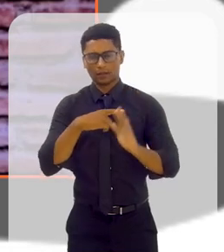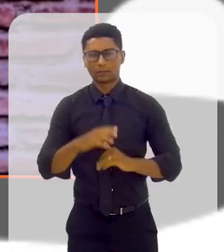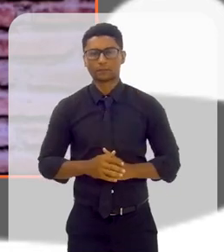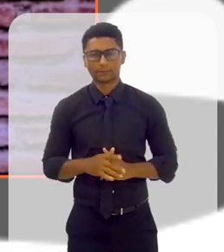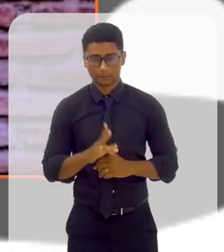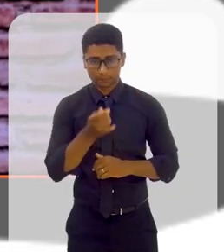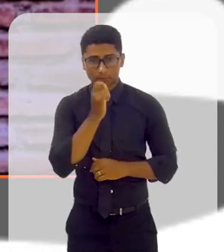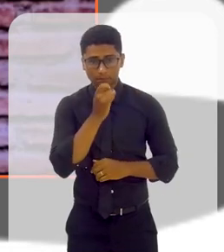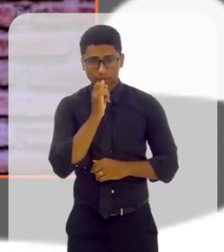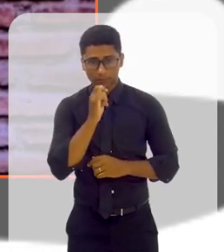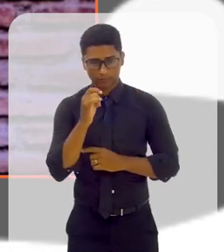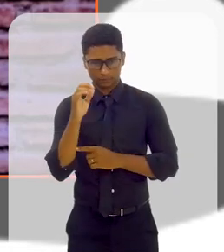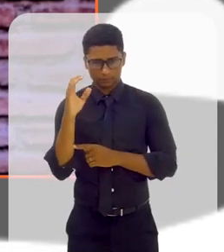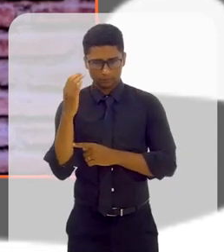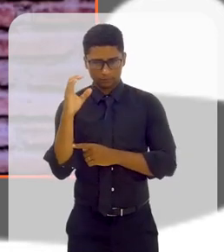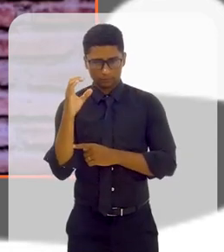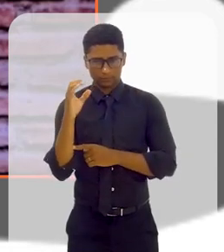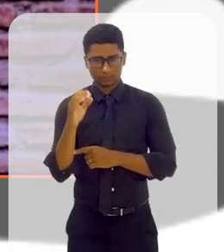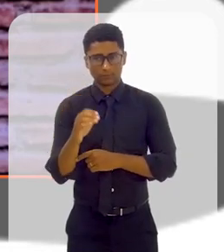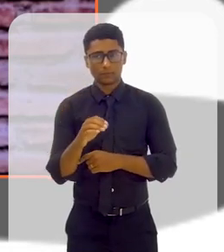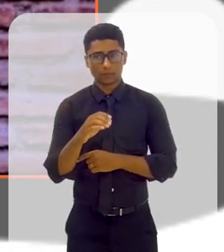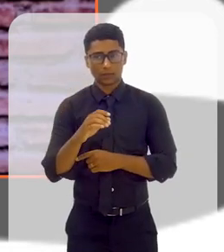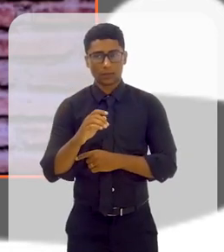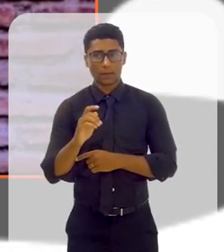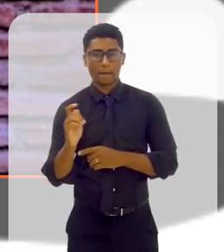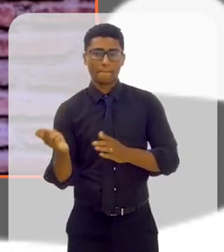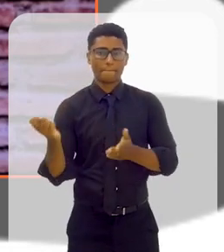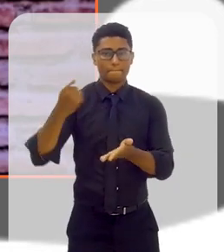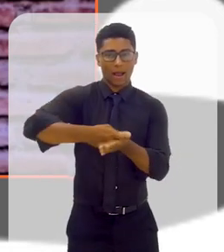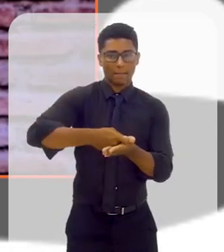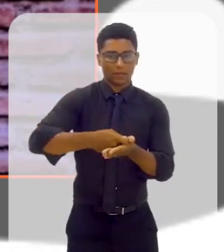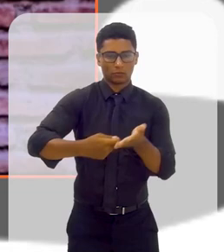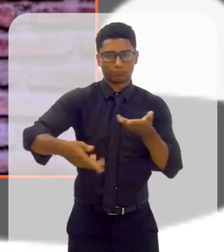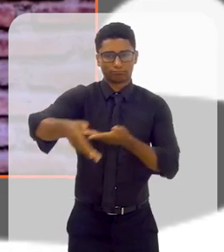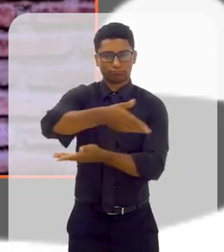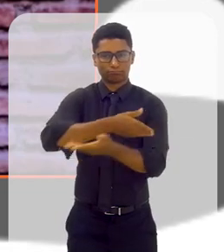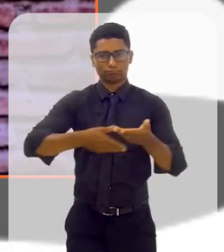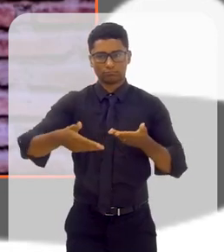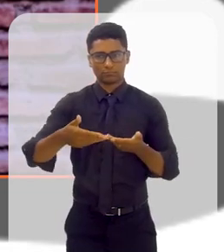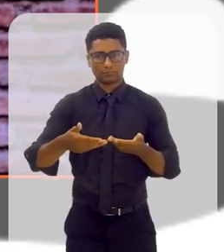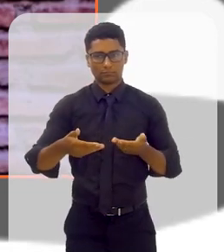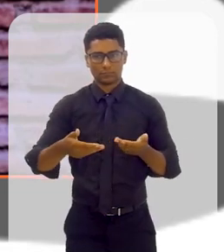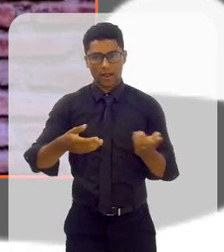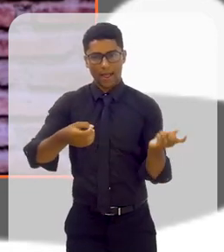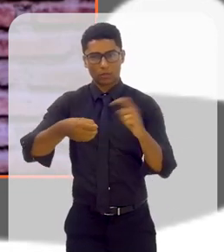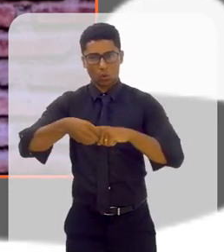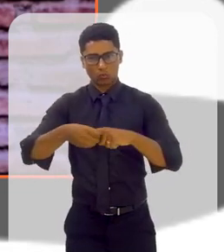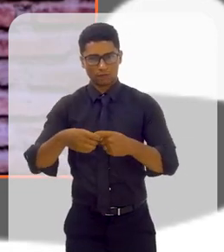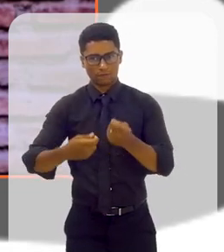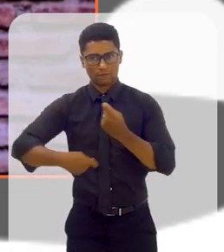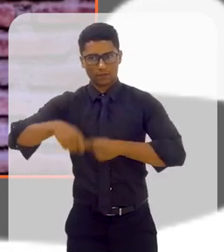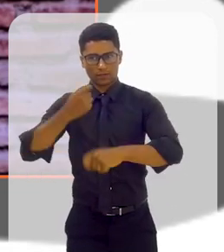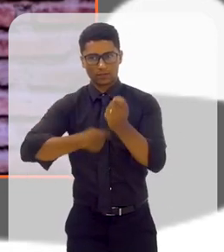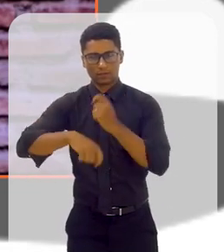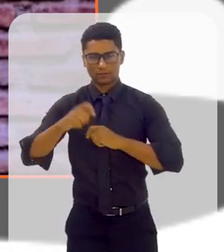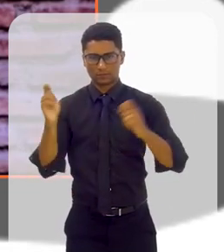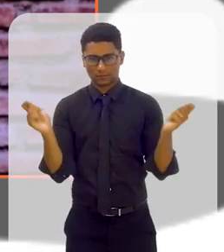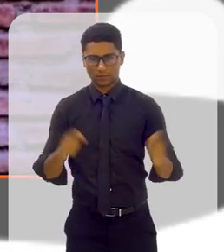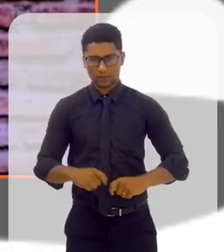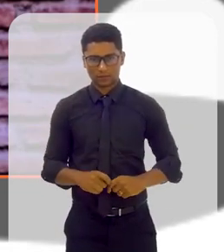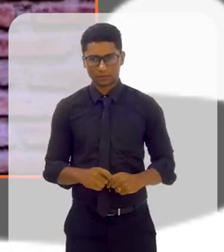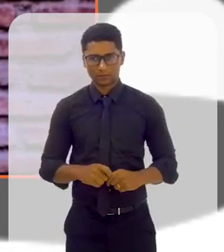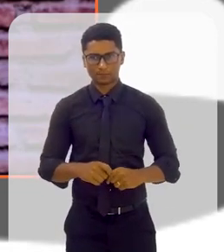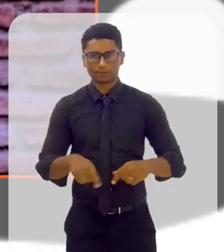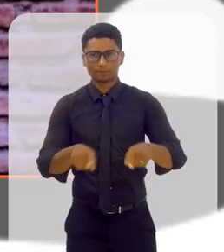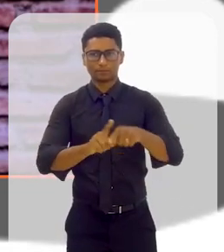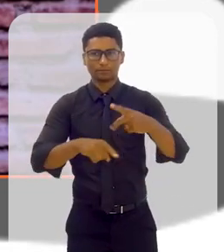exemplo, esse crédito dá payback, o ato de você gerar esse crédito vai dar um retorno financeiro pelo investimento?